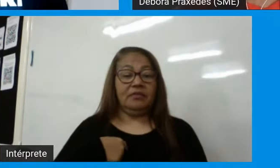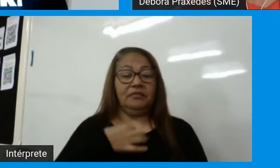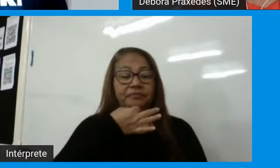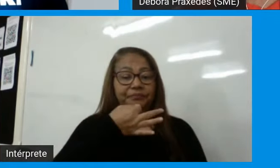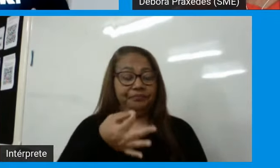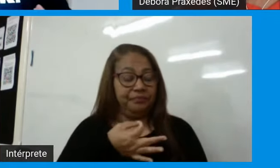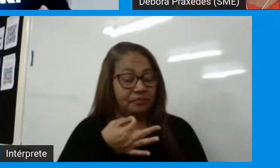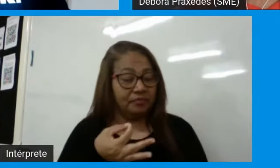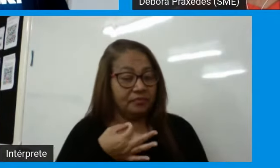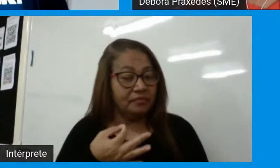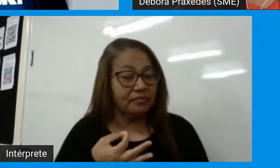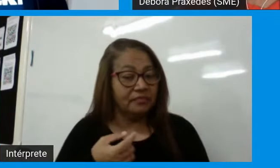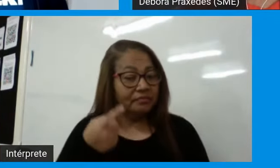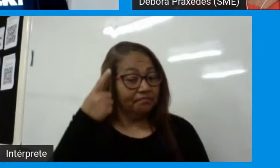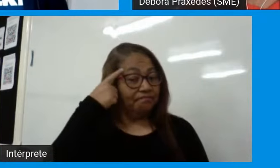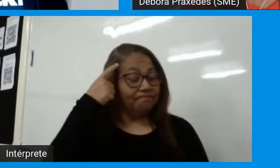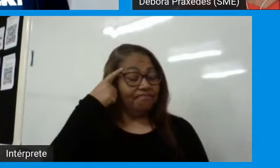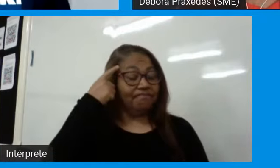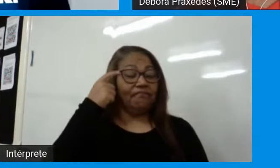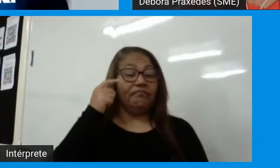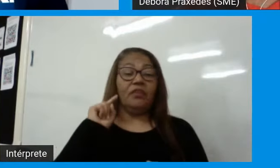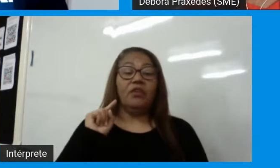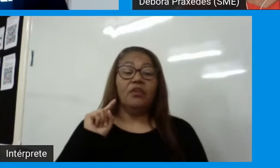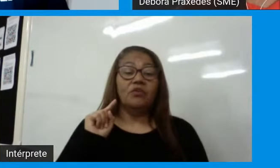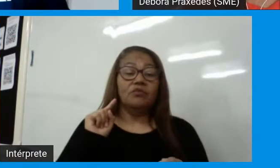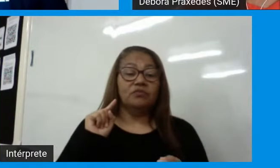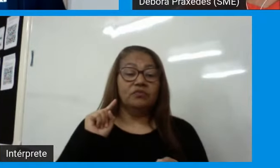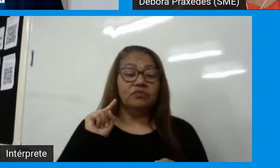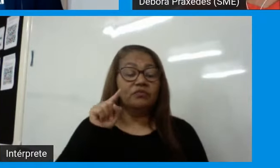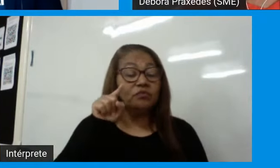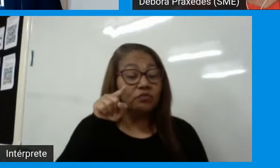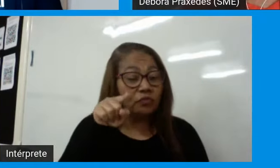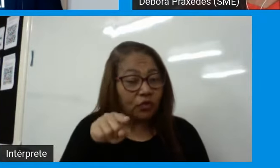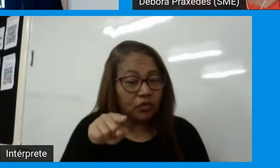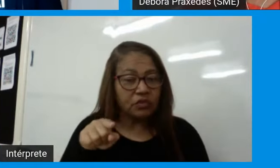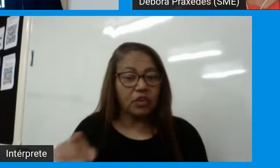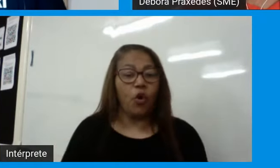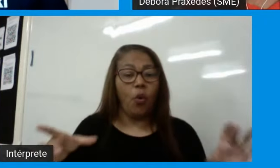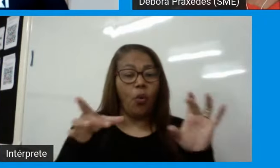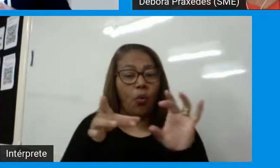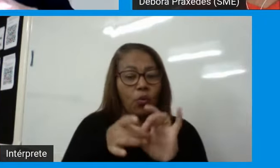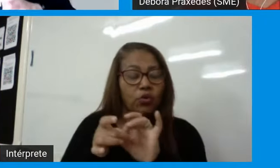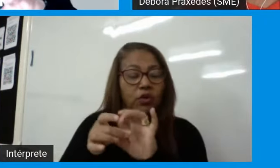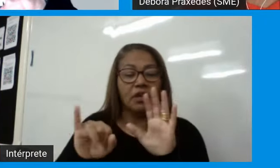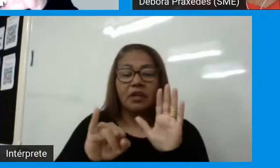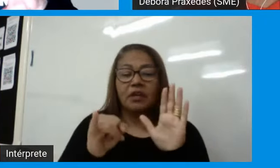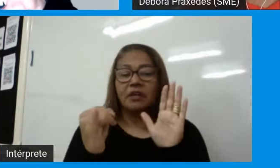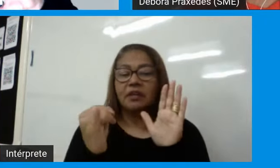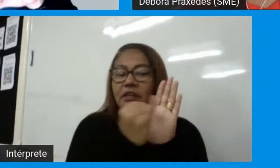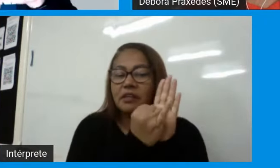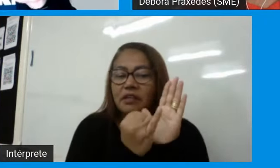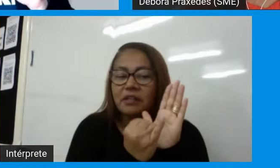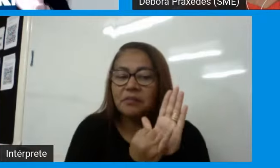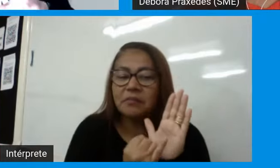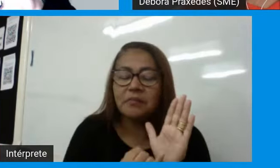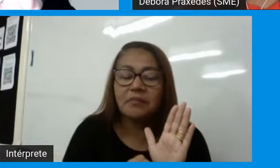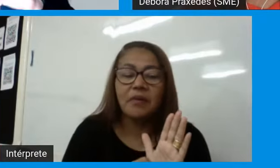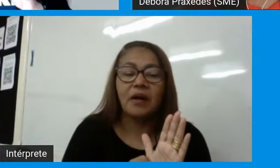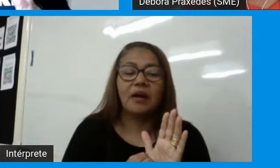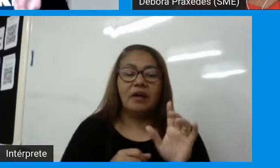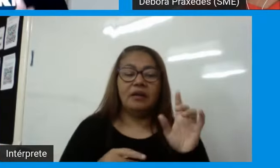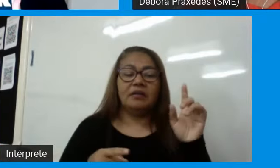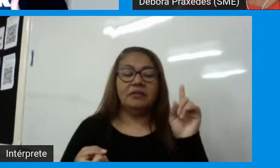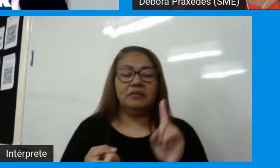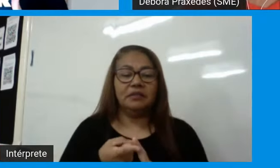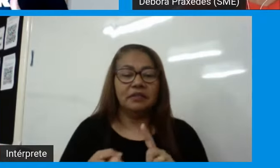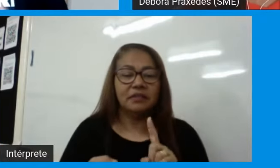de geração de áudio, ferramentas com imagens, né? Imagens, obviamente, com aquele teor, né, com aquela construção mais